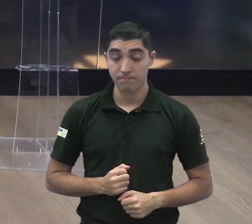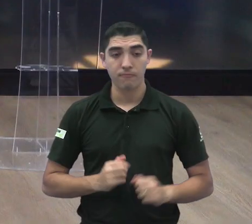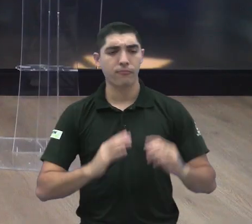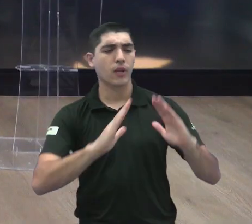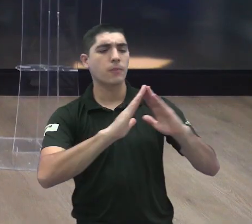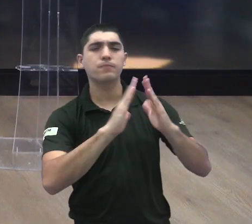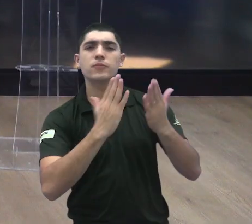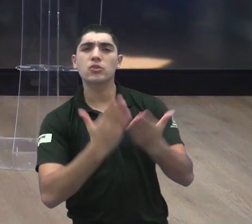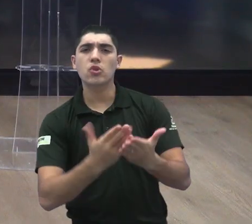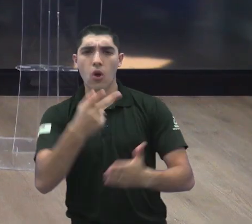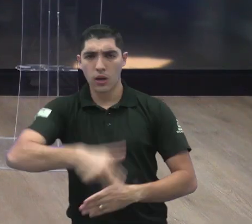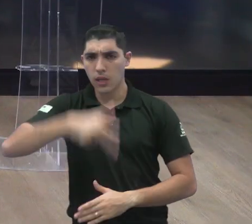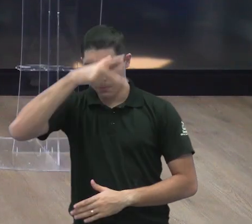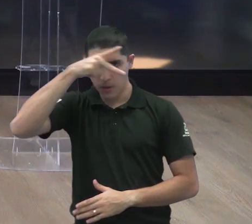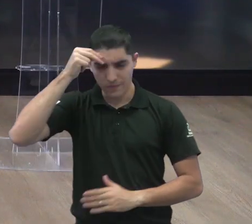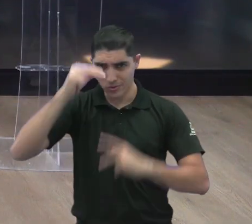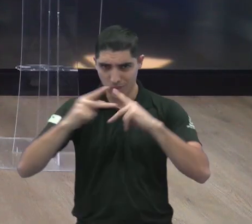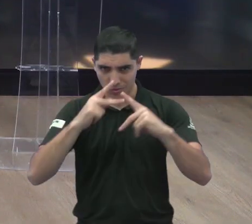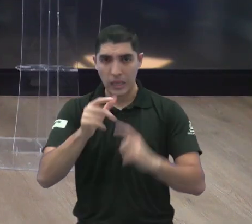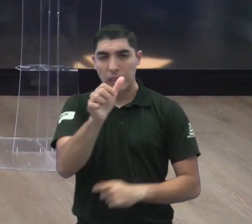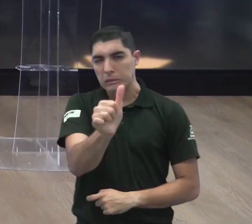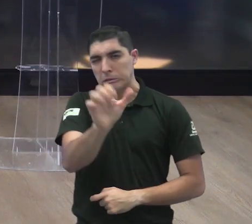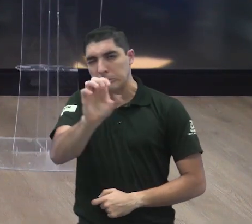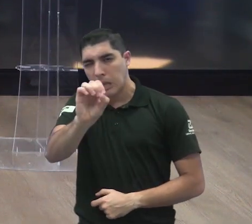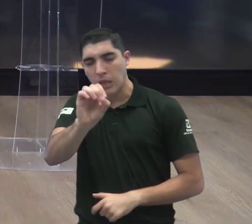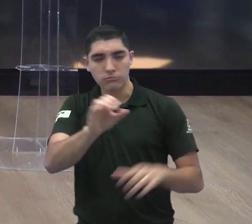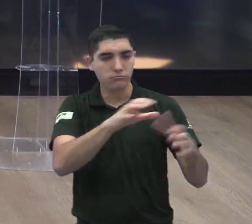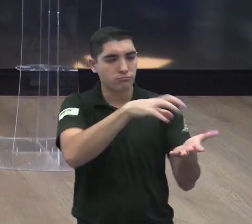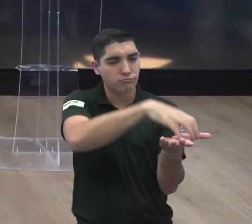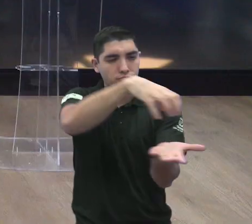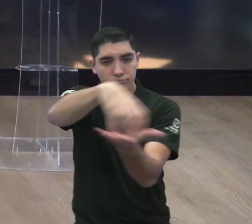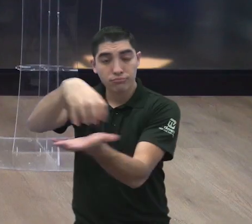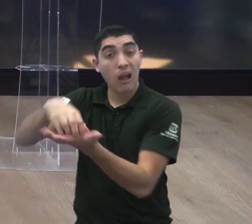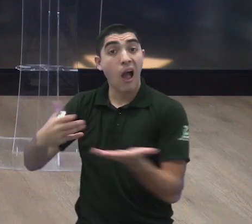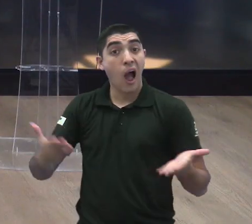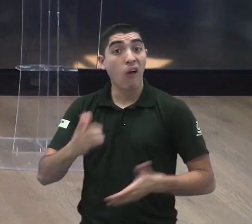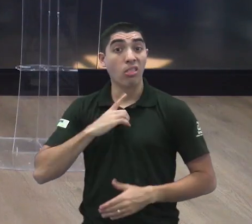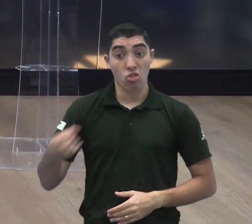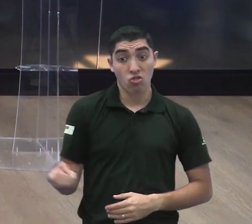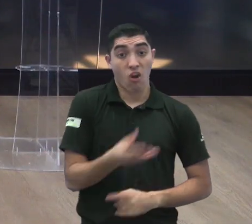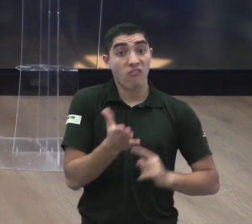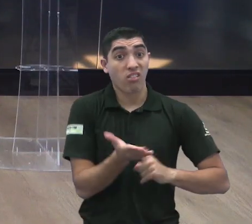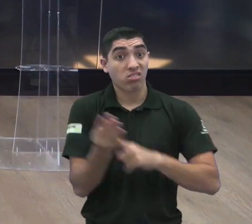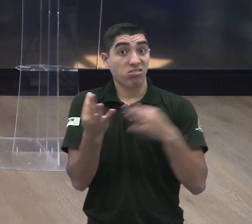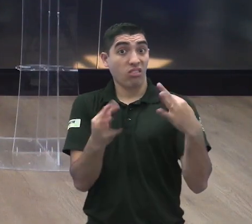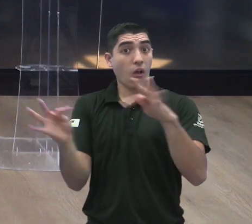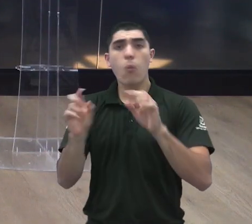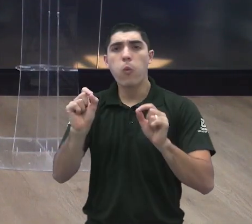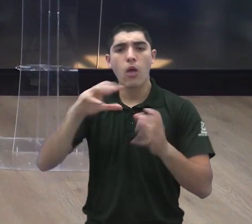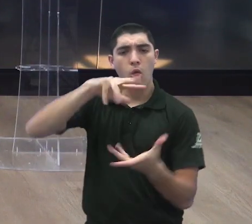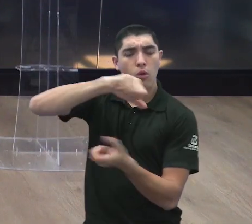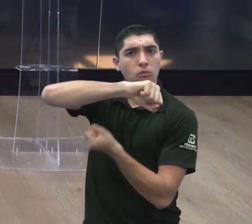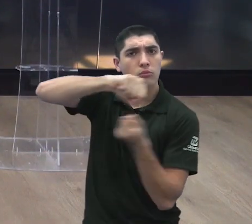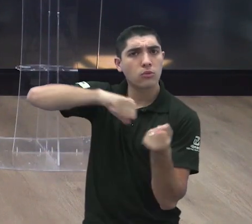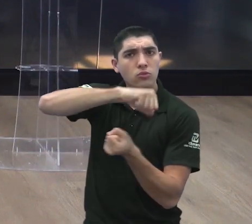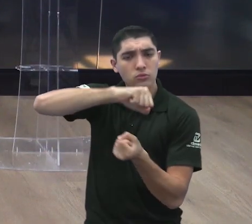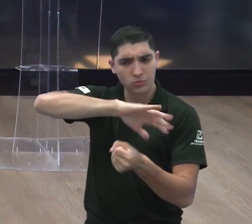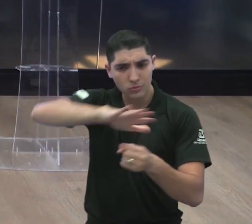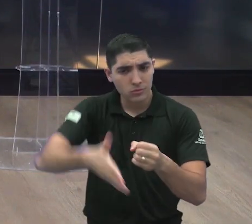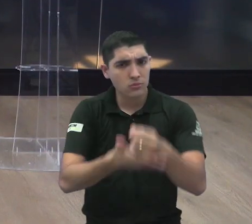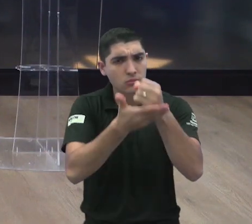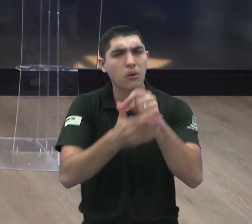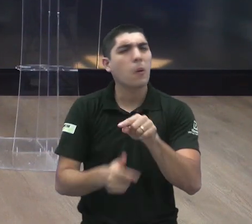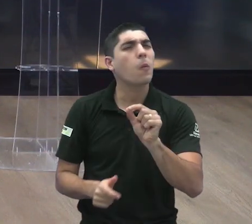escolas municipais de ensino infantil em São José agora contam com uma tecnologia sustentável, um